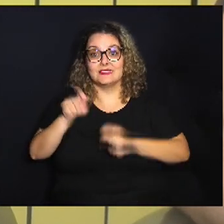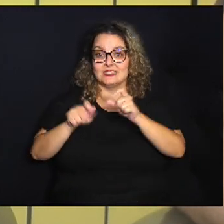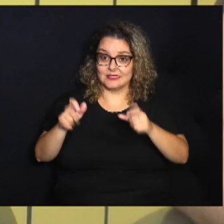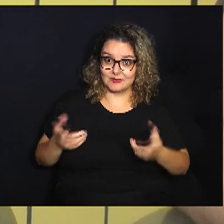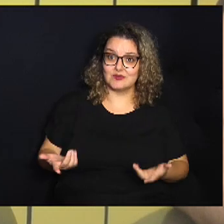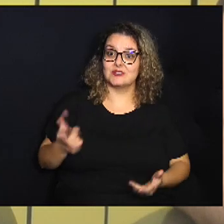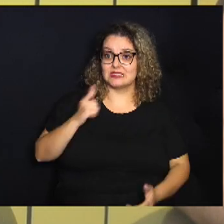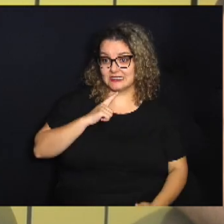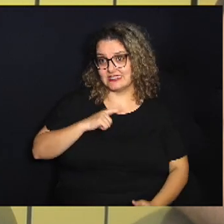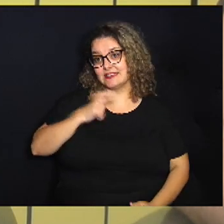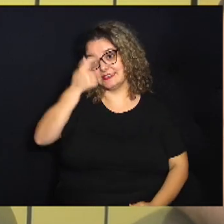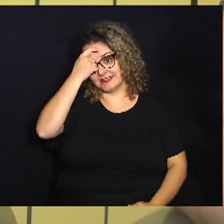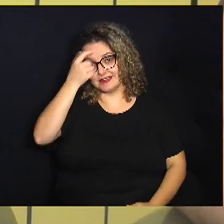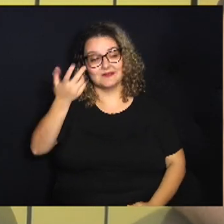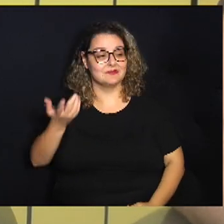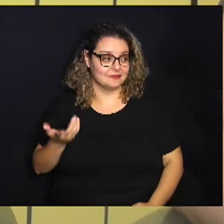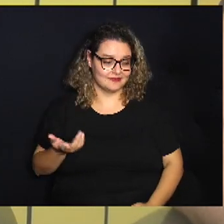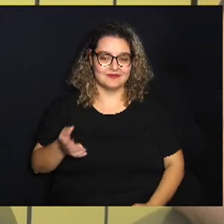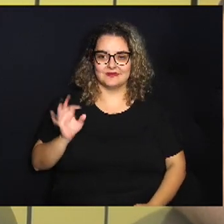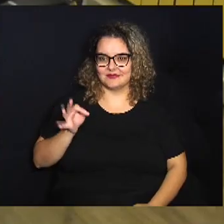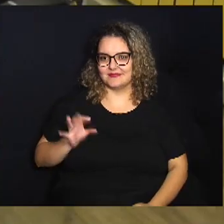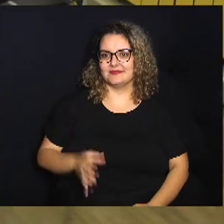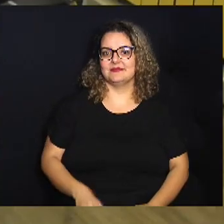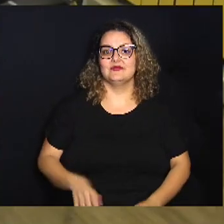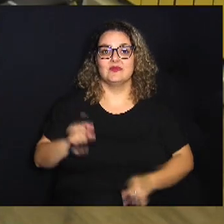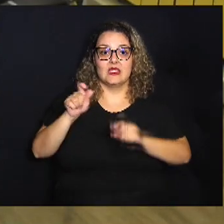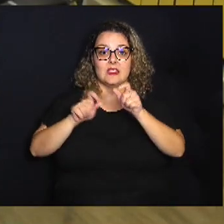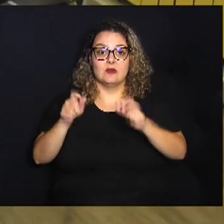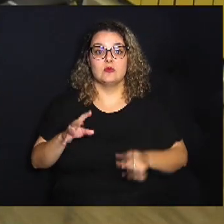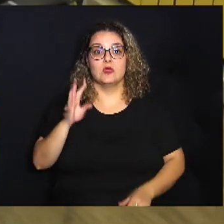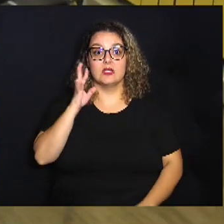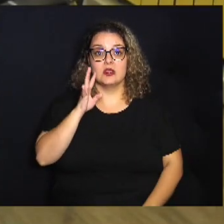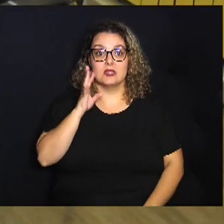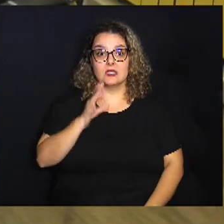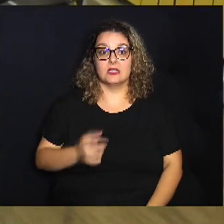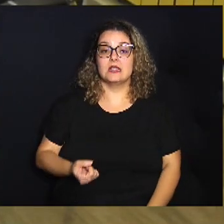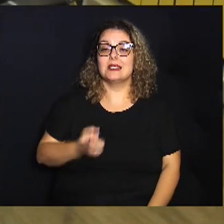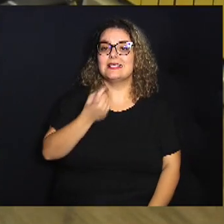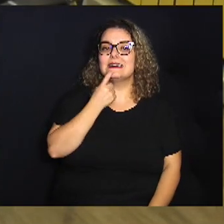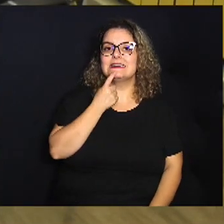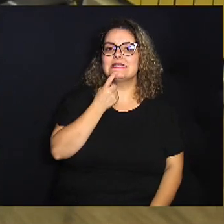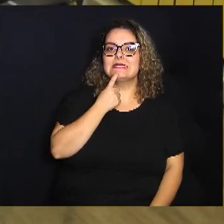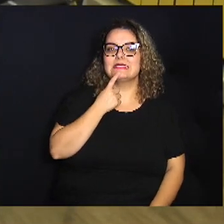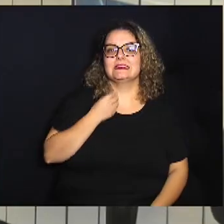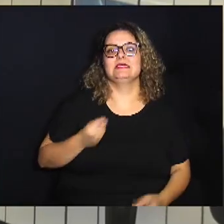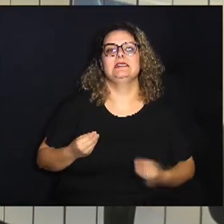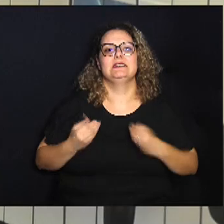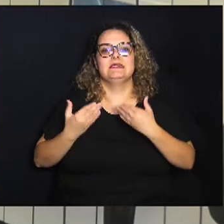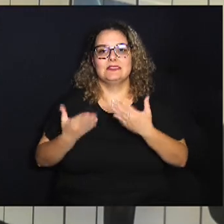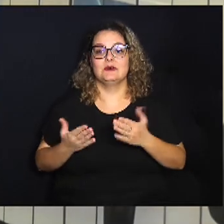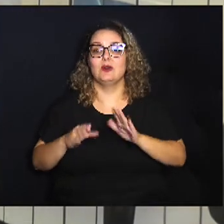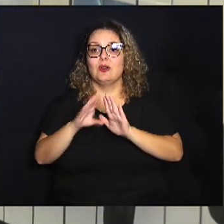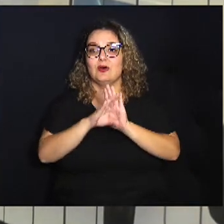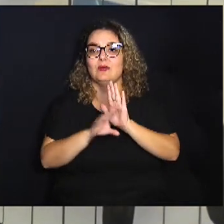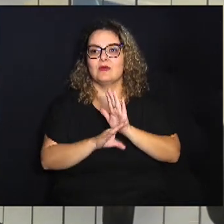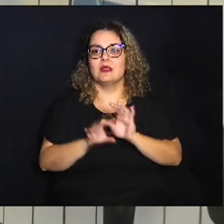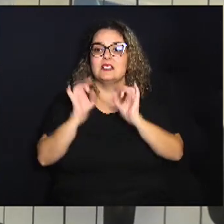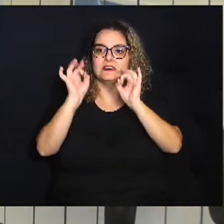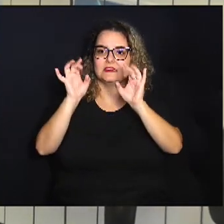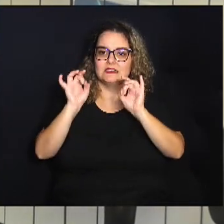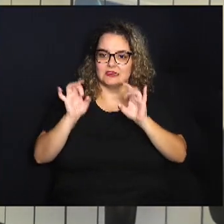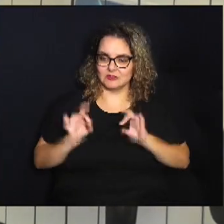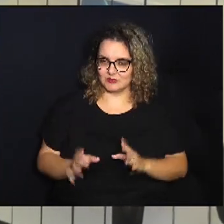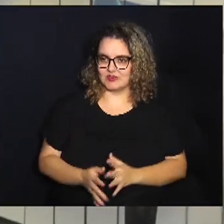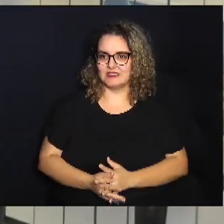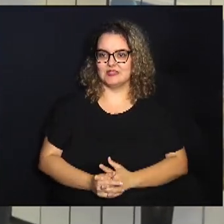tenham essa conscientização. Ó, pessoal, olha só que legal, ó. Campinas está oferecendo uma programação especial